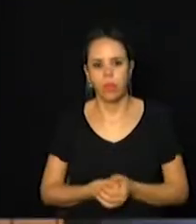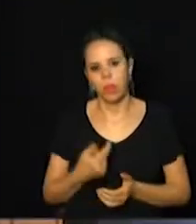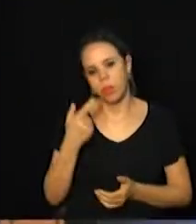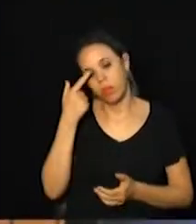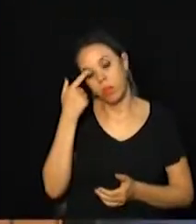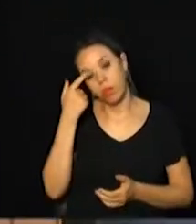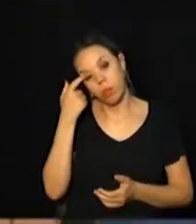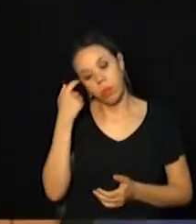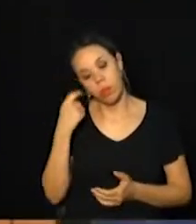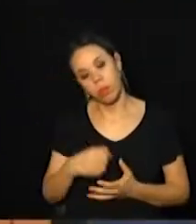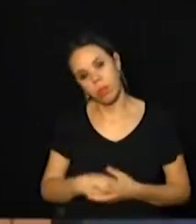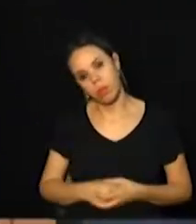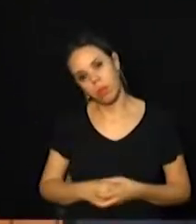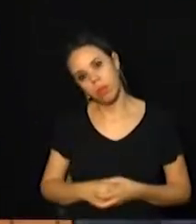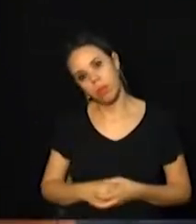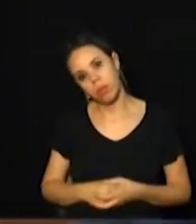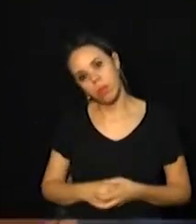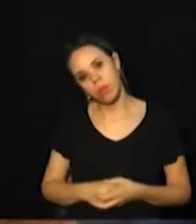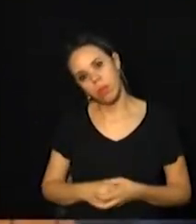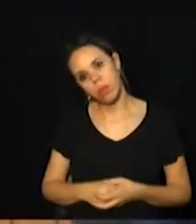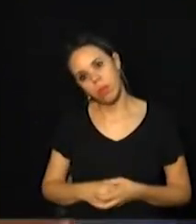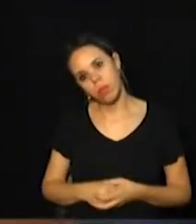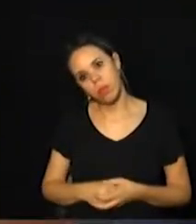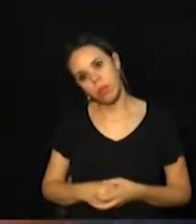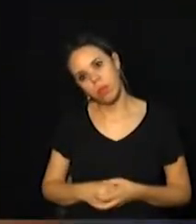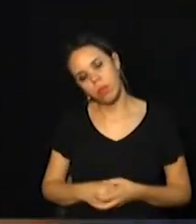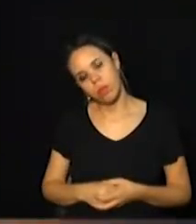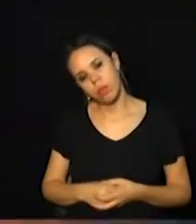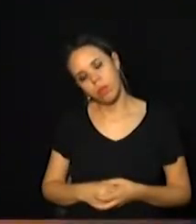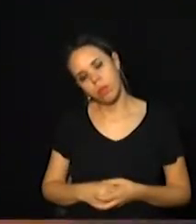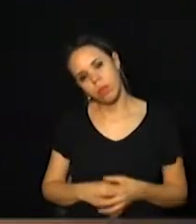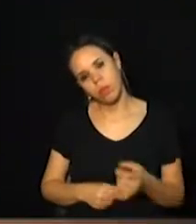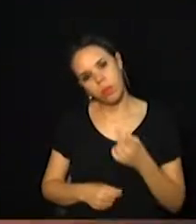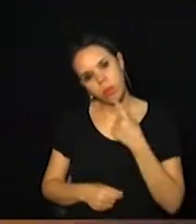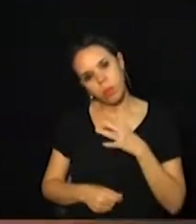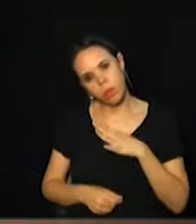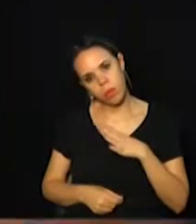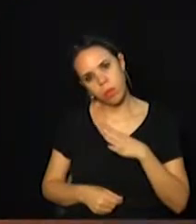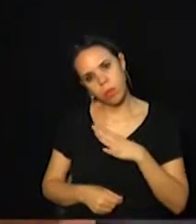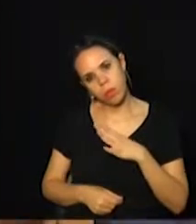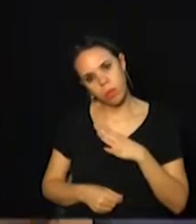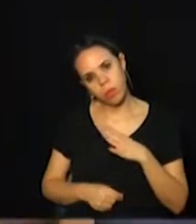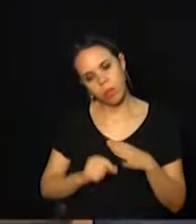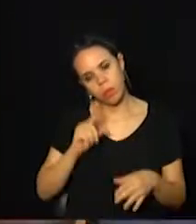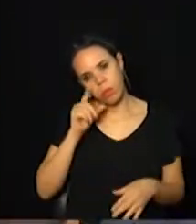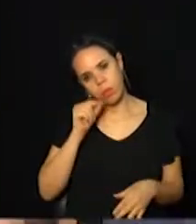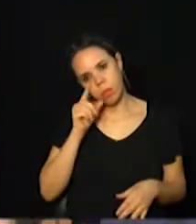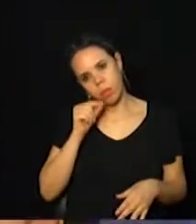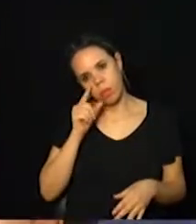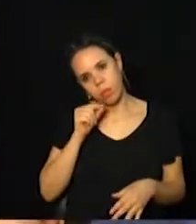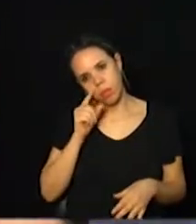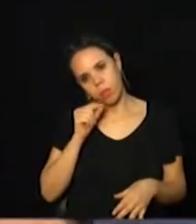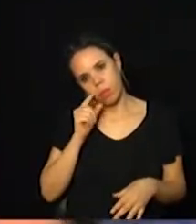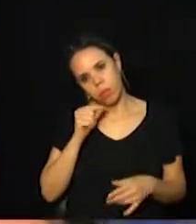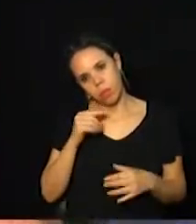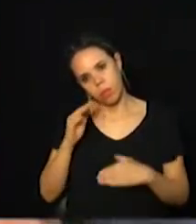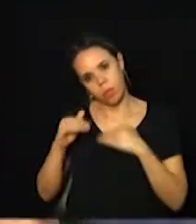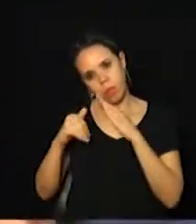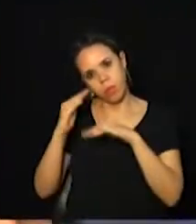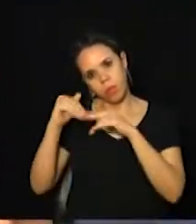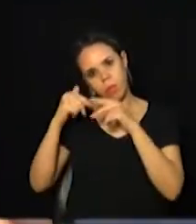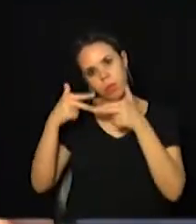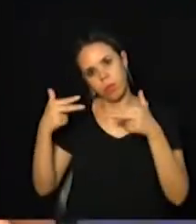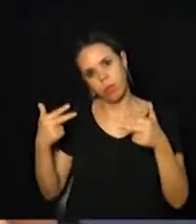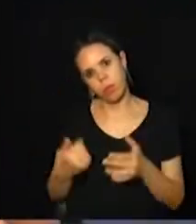a capinha é uma cidade diferente é pena é uma cidade a cidade das Andorinhas cidade Progressista